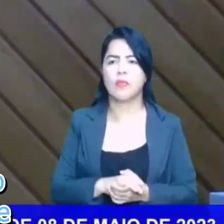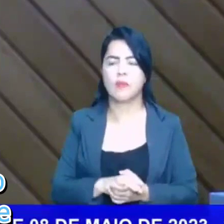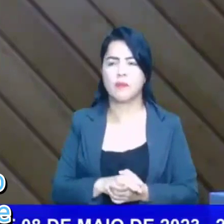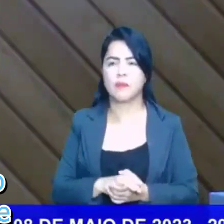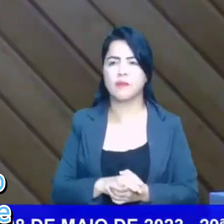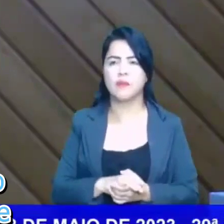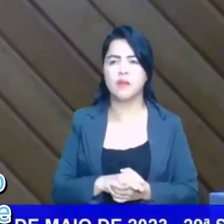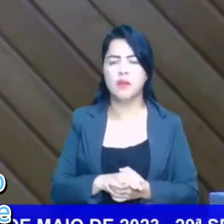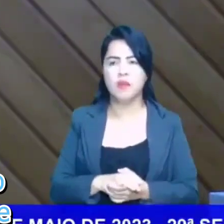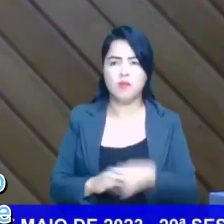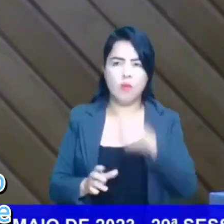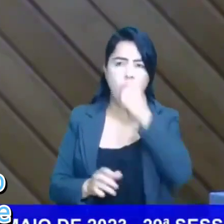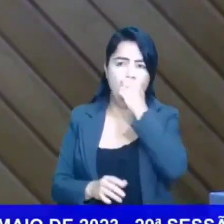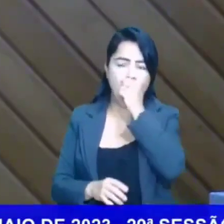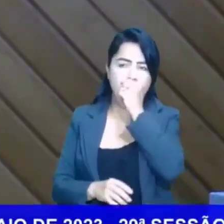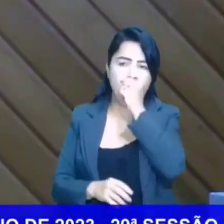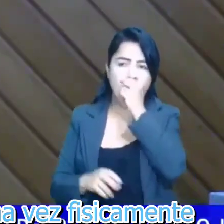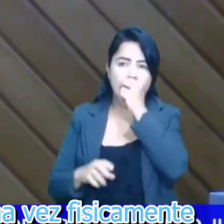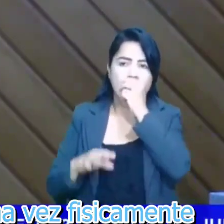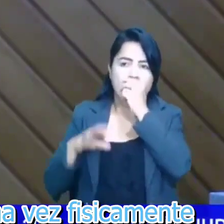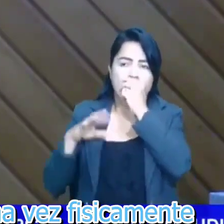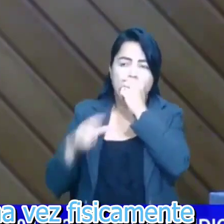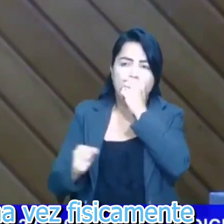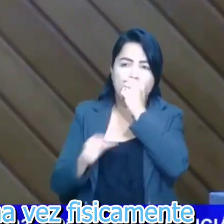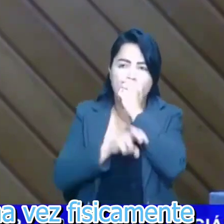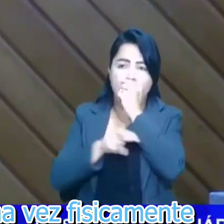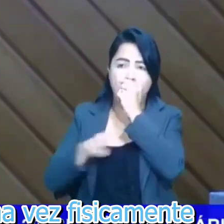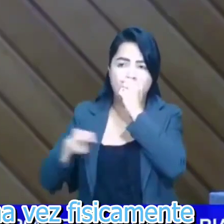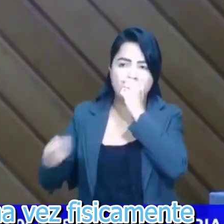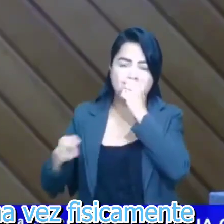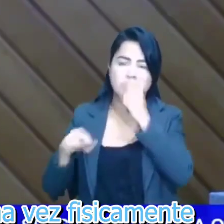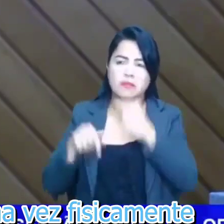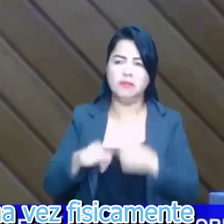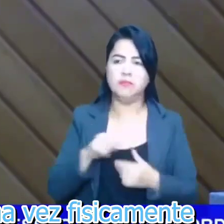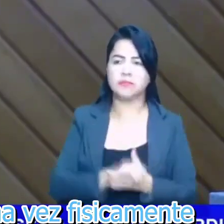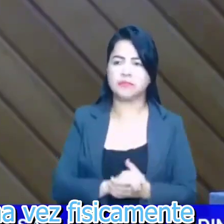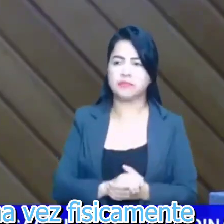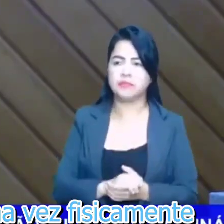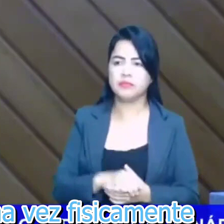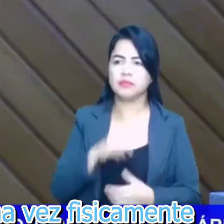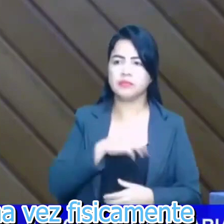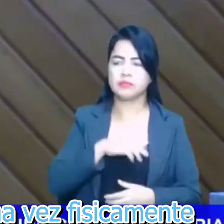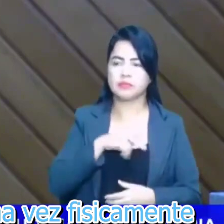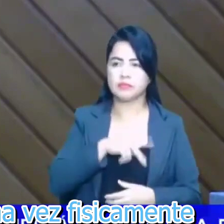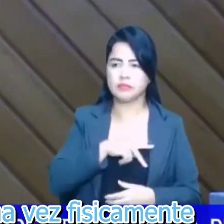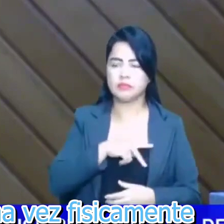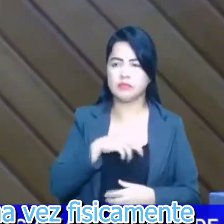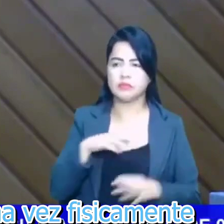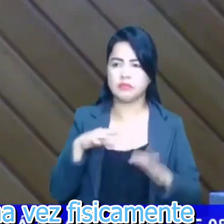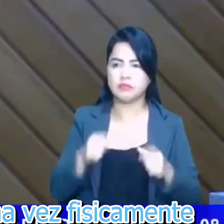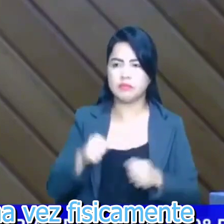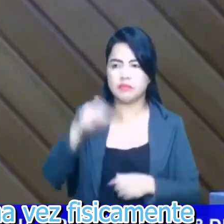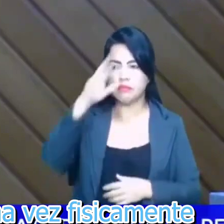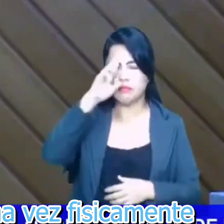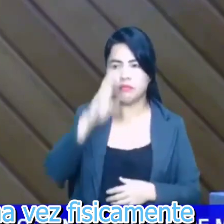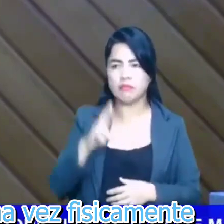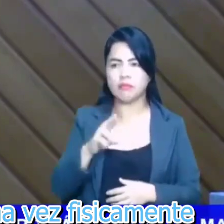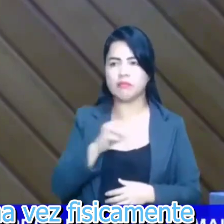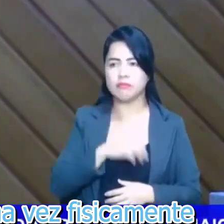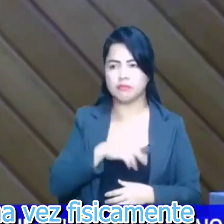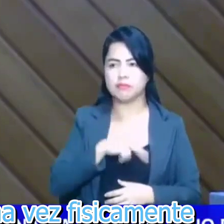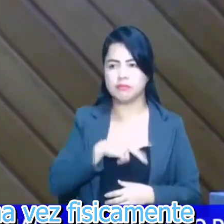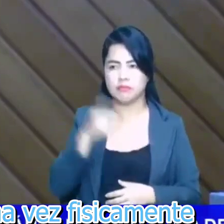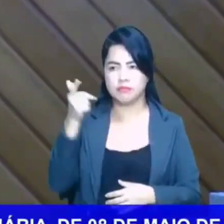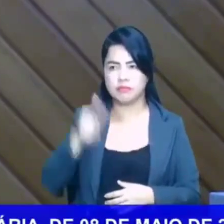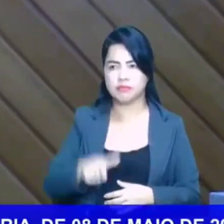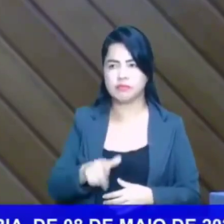Imagem direcionada ao Dr. Vladimir, que está com sua toga, usa óculos, é um homem de pele clara, cabelo grisalho, sem barba. Mais uma